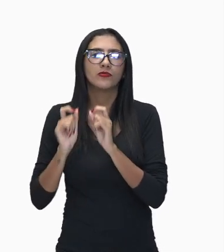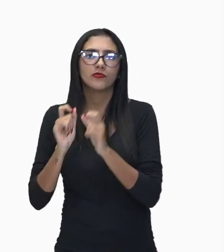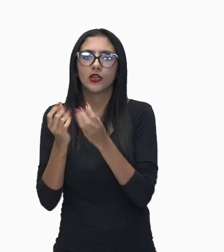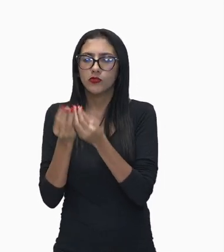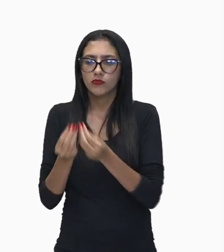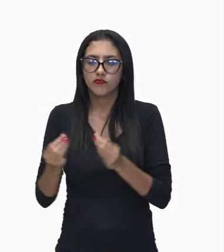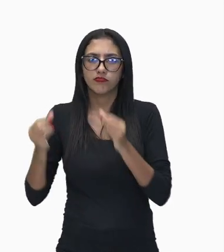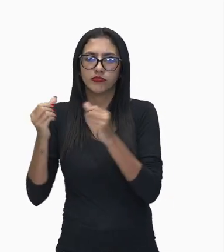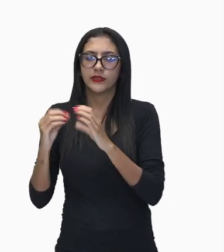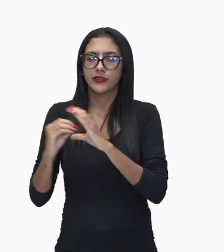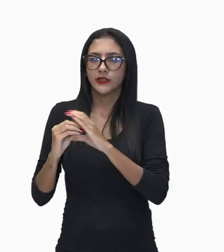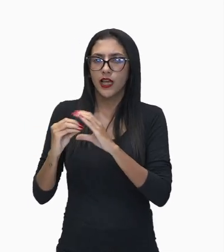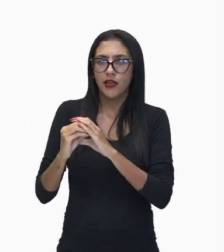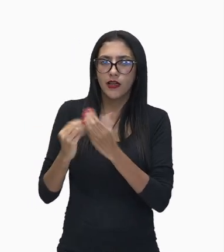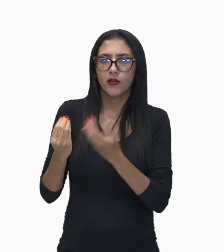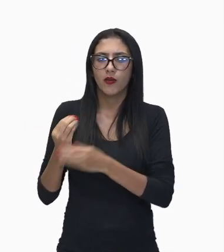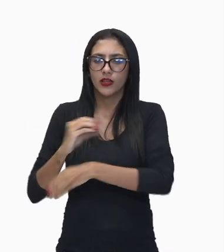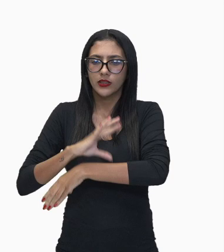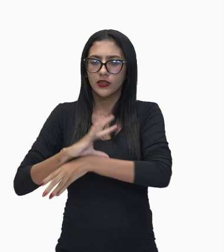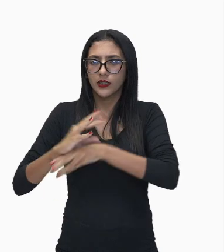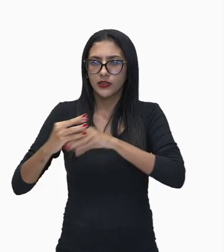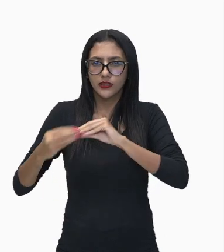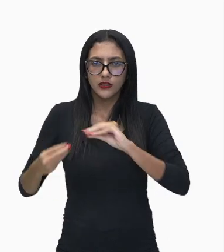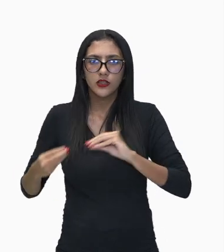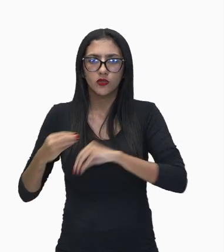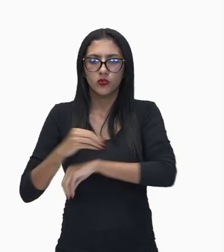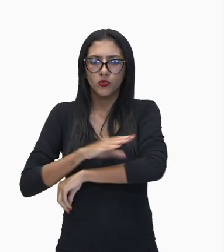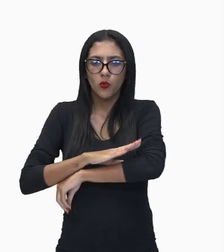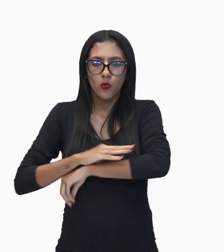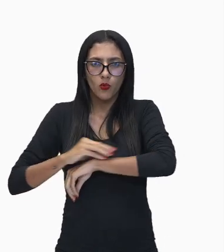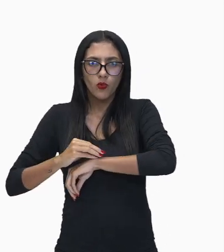de células, né, trazendo ali possivelmente